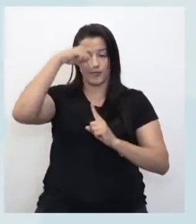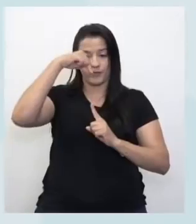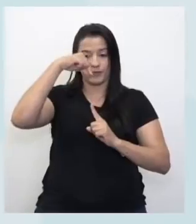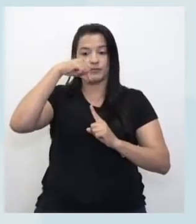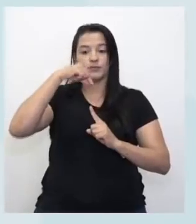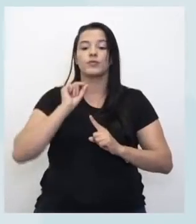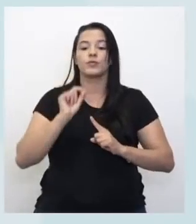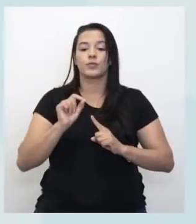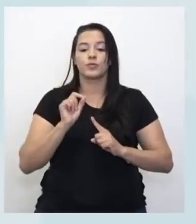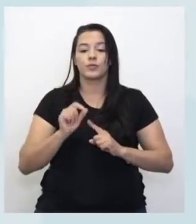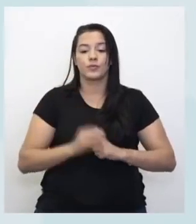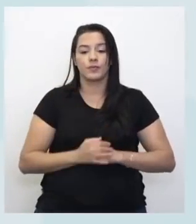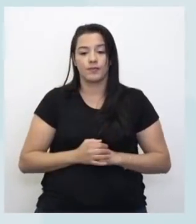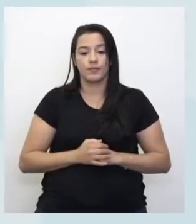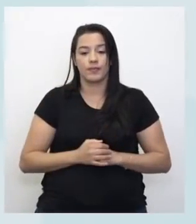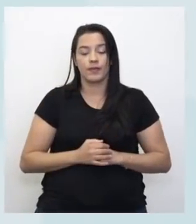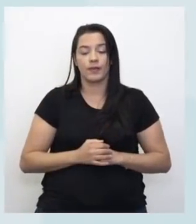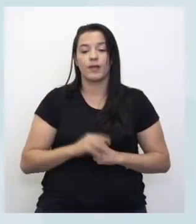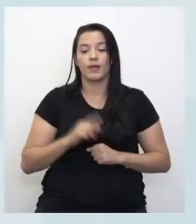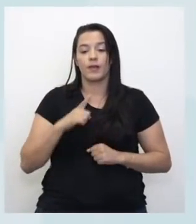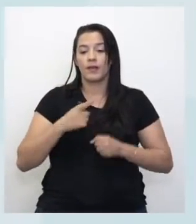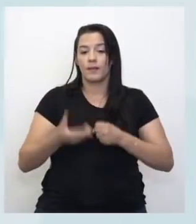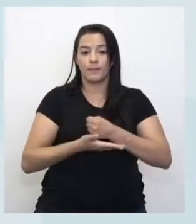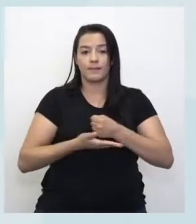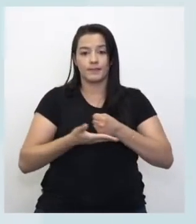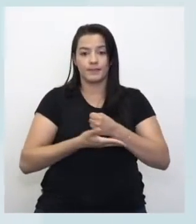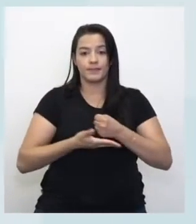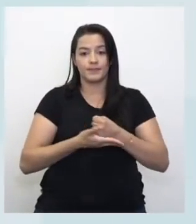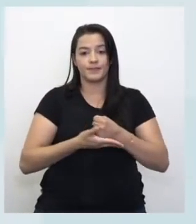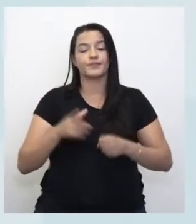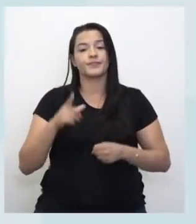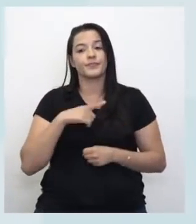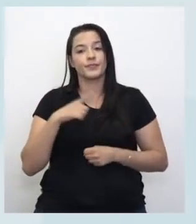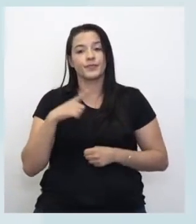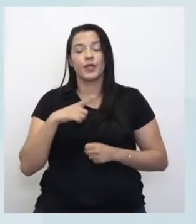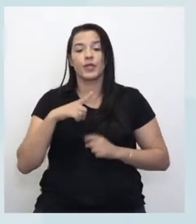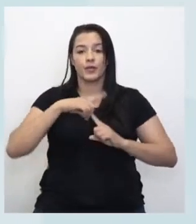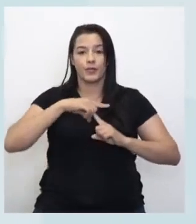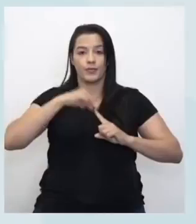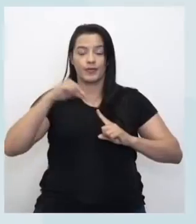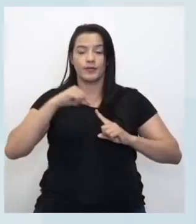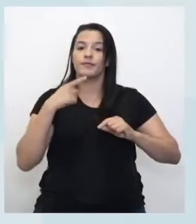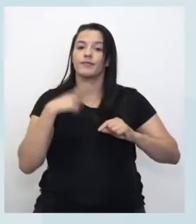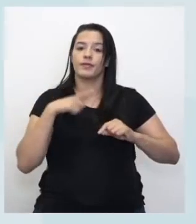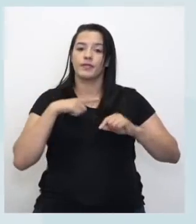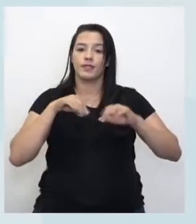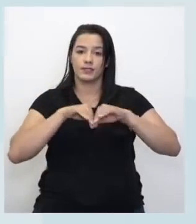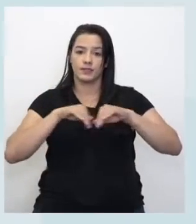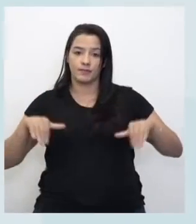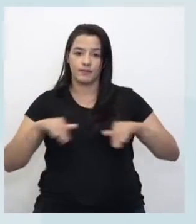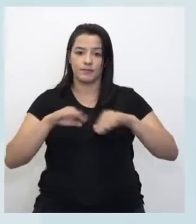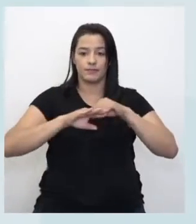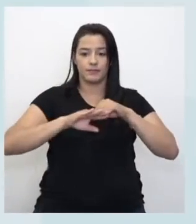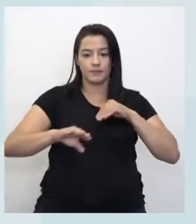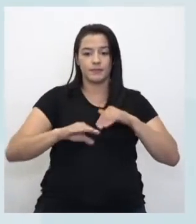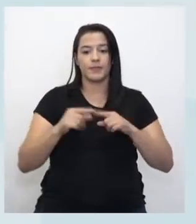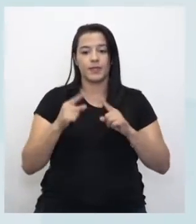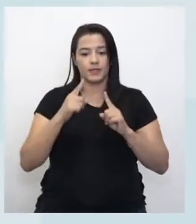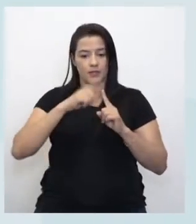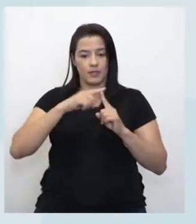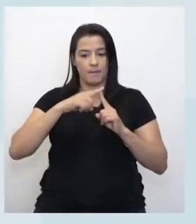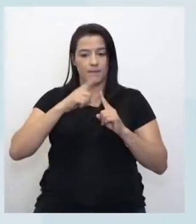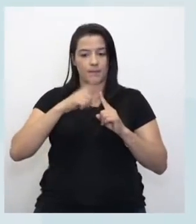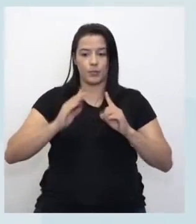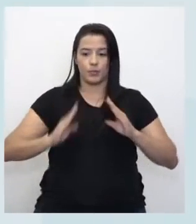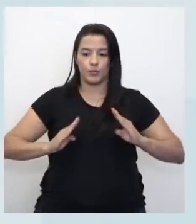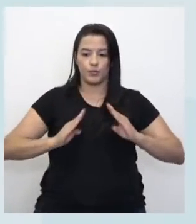aqui em cima. Na planificação, o nosso vértice ele vai estar separado nas pontinhas. Então, eu tenho